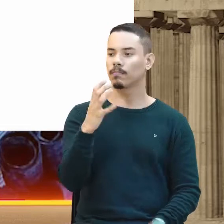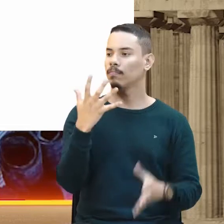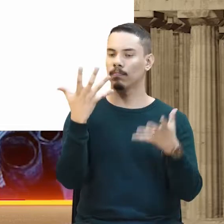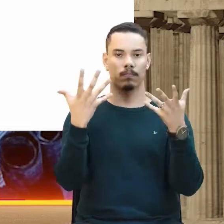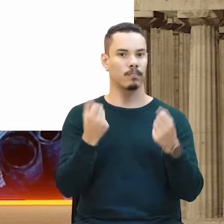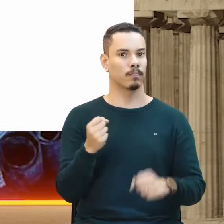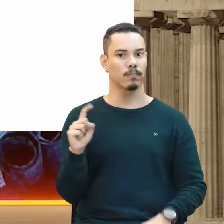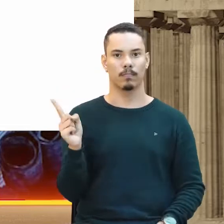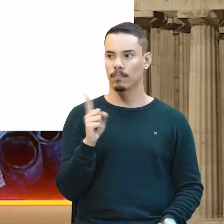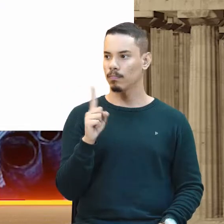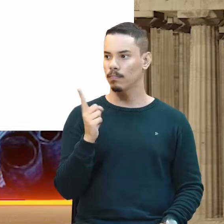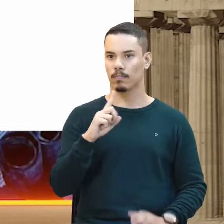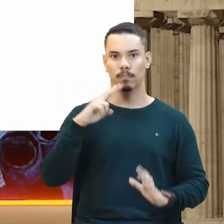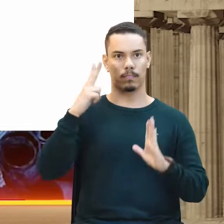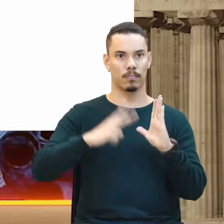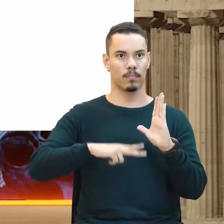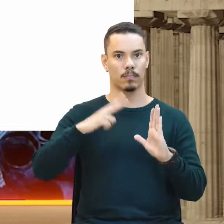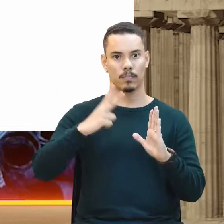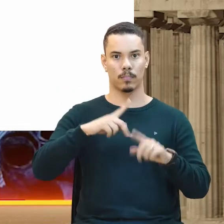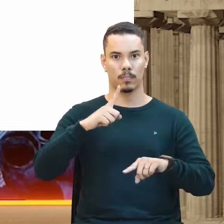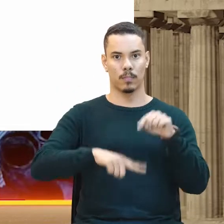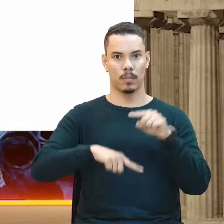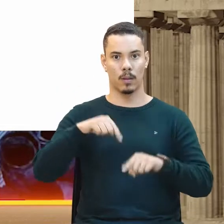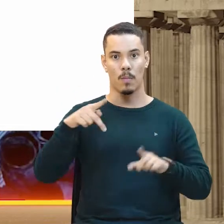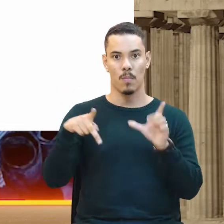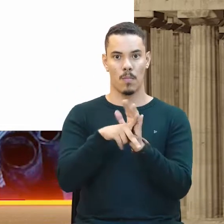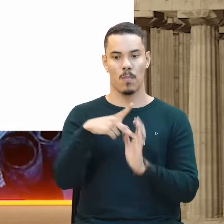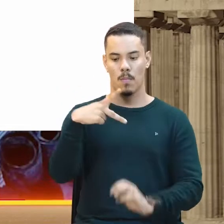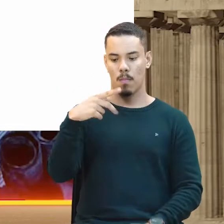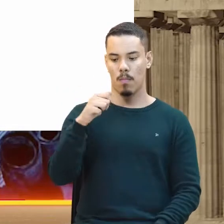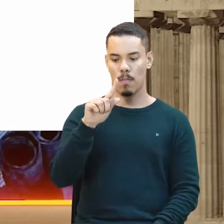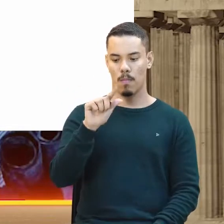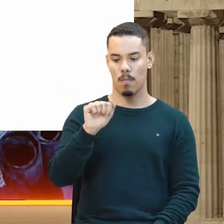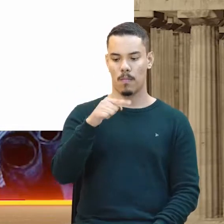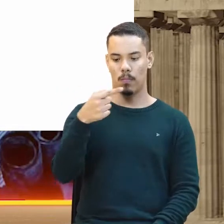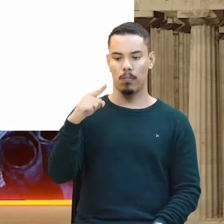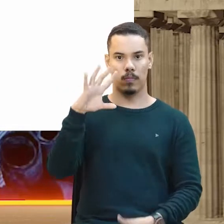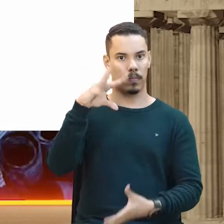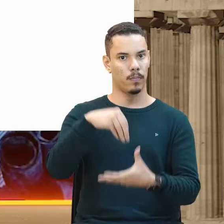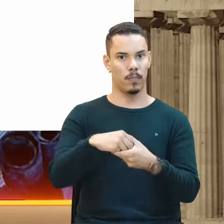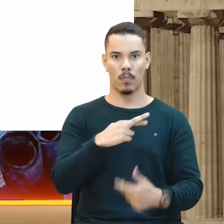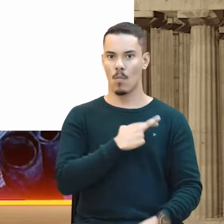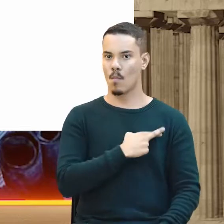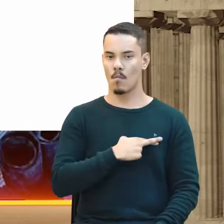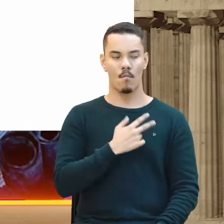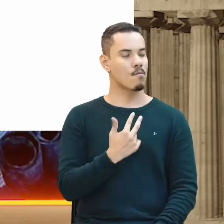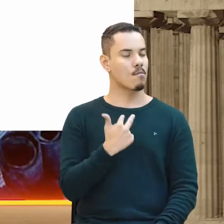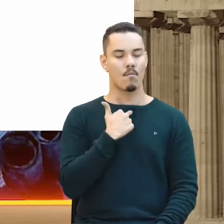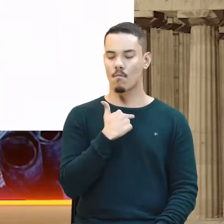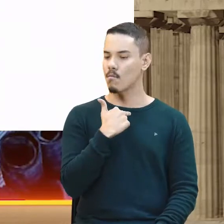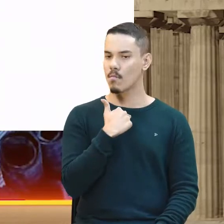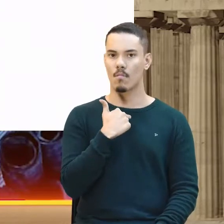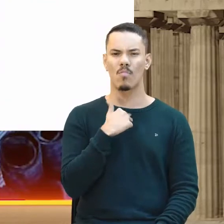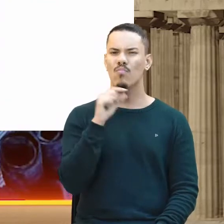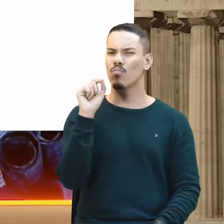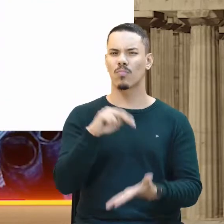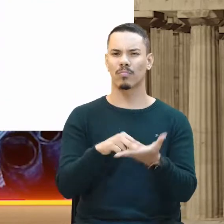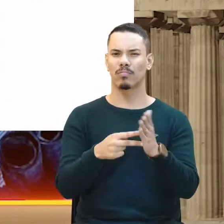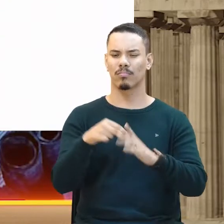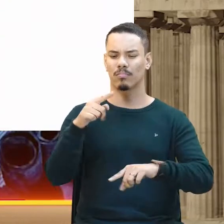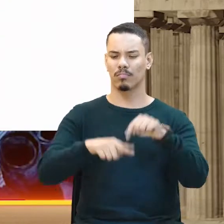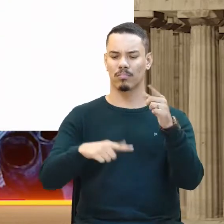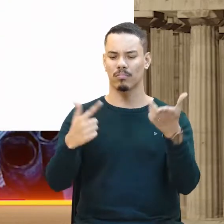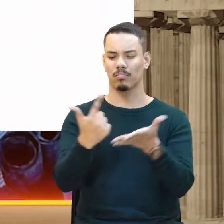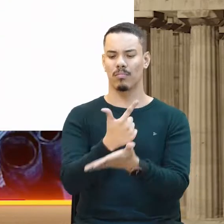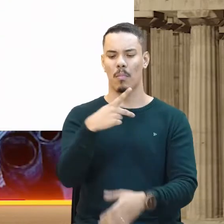a leitura de obras pagãs dentro do meio religioso. O que era uma obra pagã?